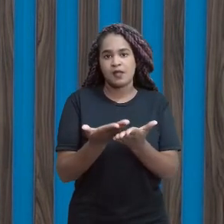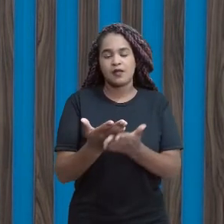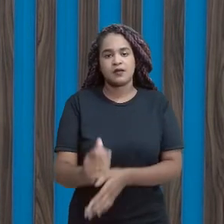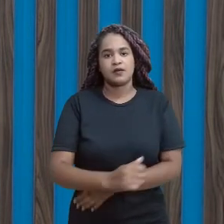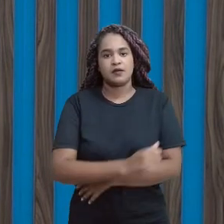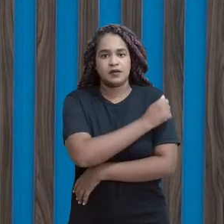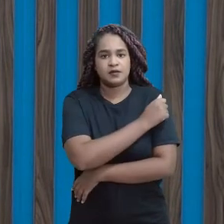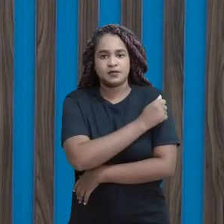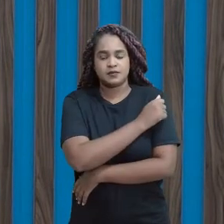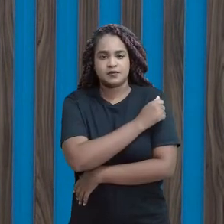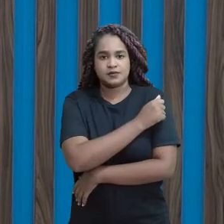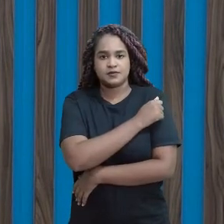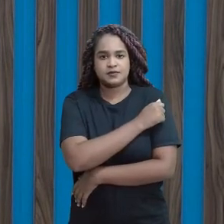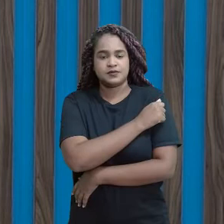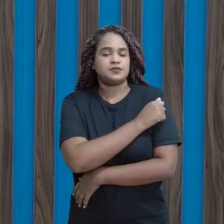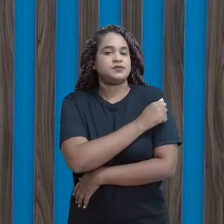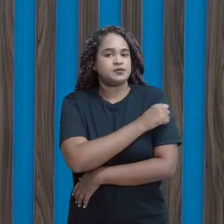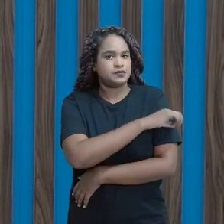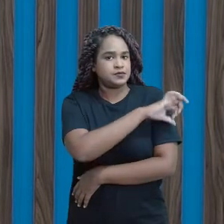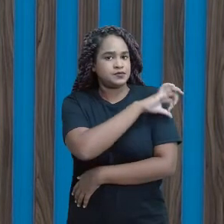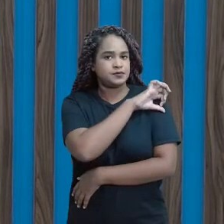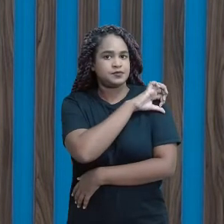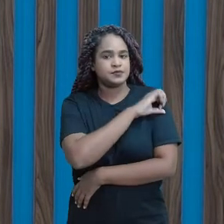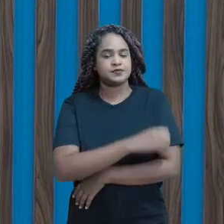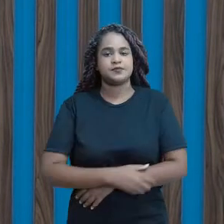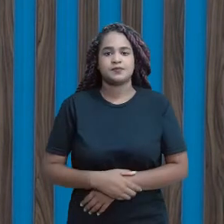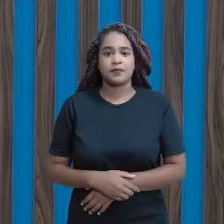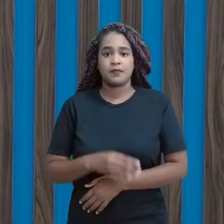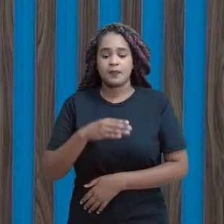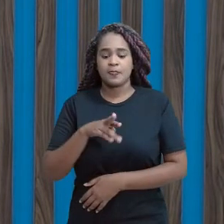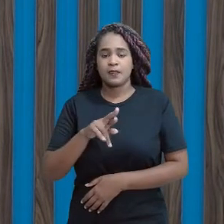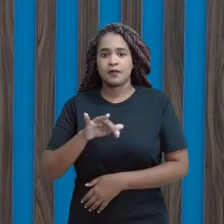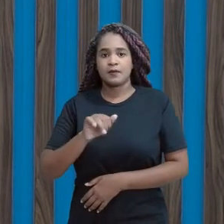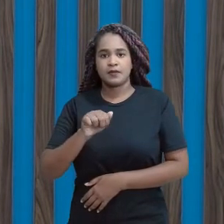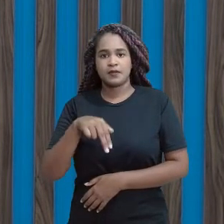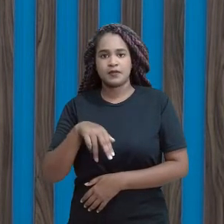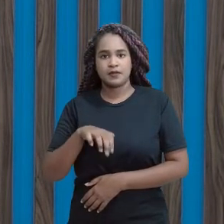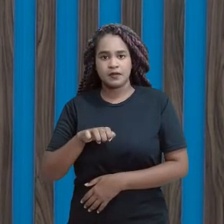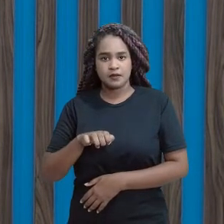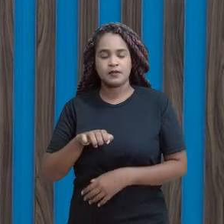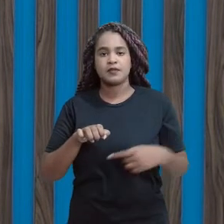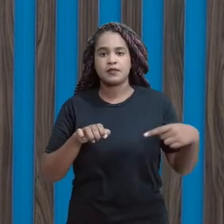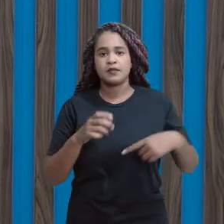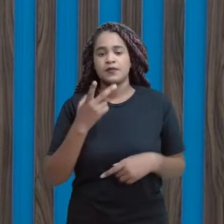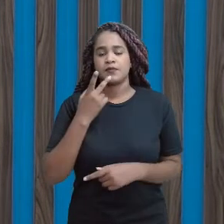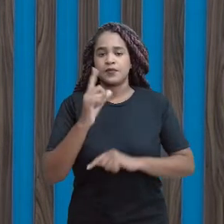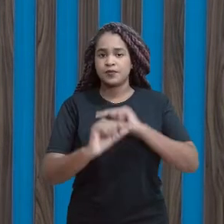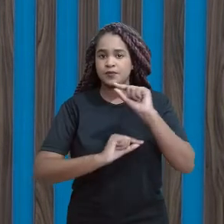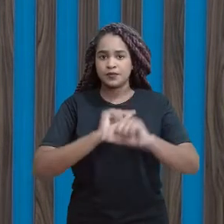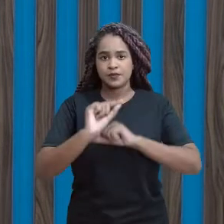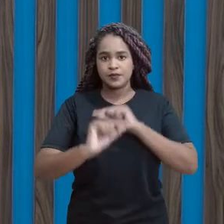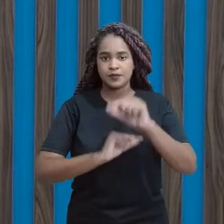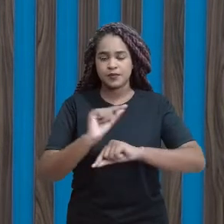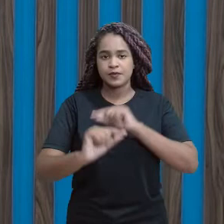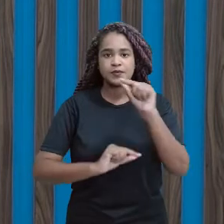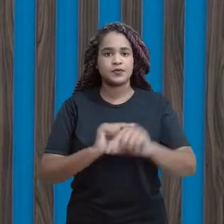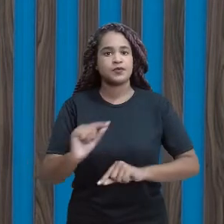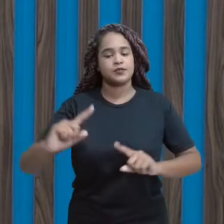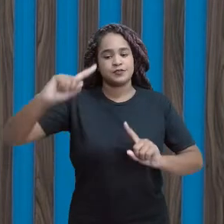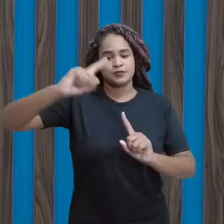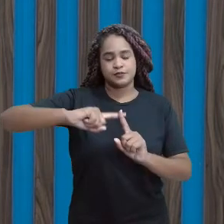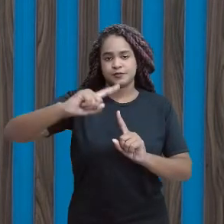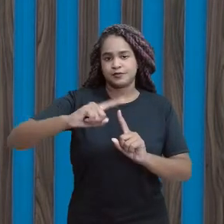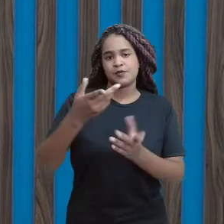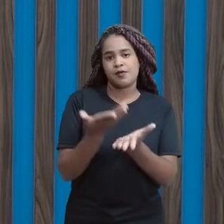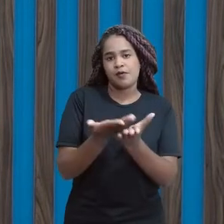alunos aí dos anos finais do nono ano. Como o Briane falou, o sistema da nossa aula é um sistema de aula digital, onde você pode acompanhar a